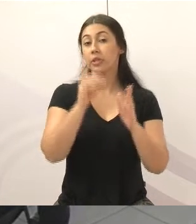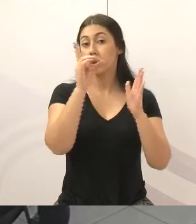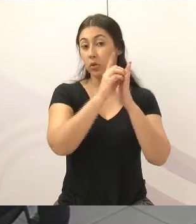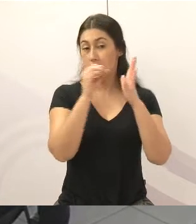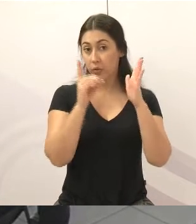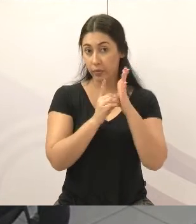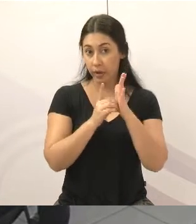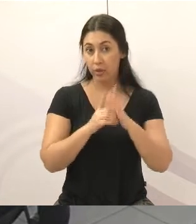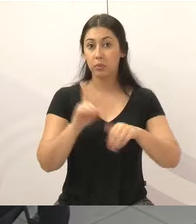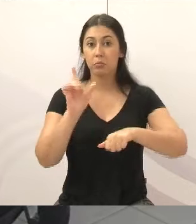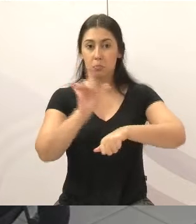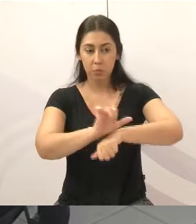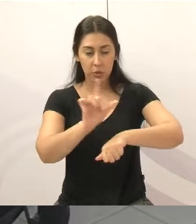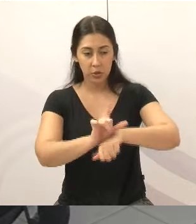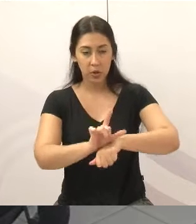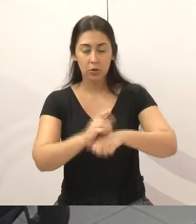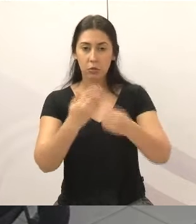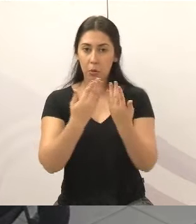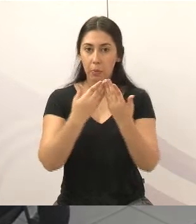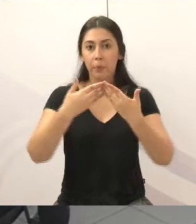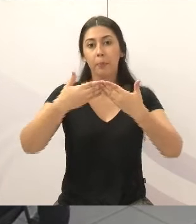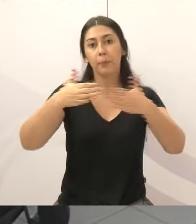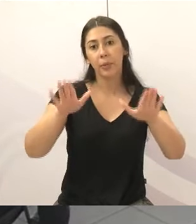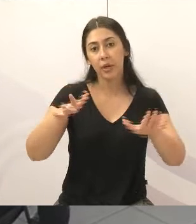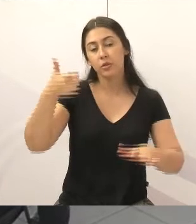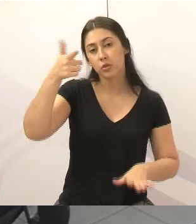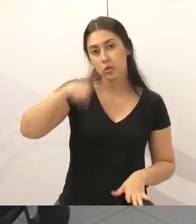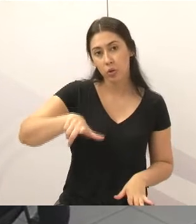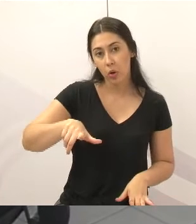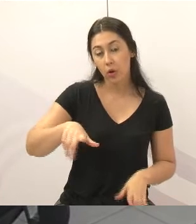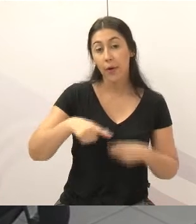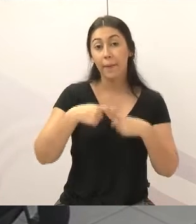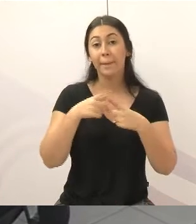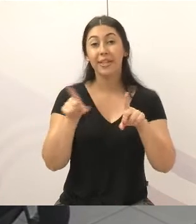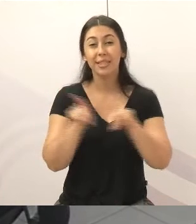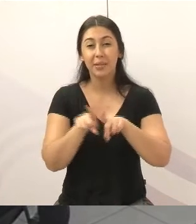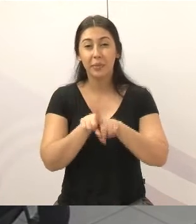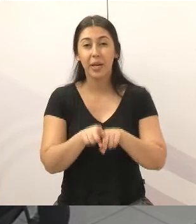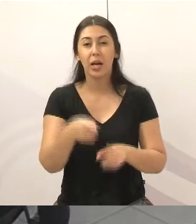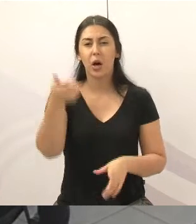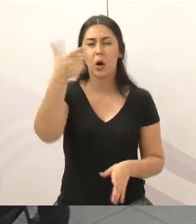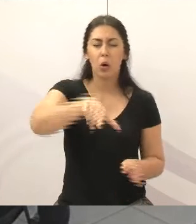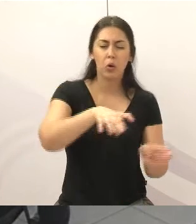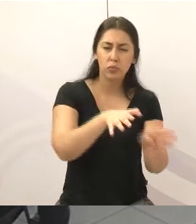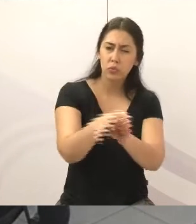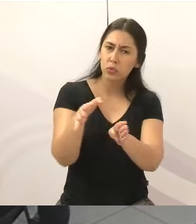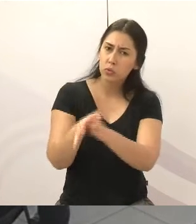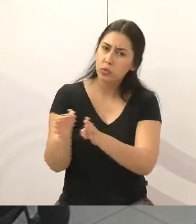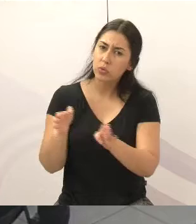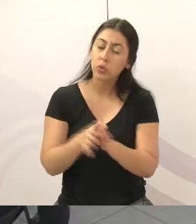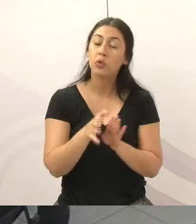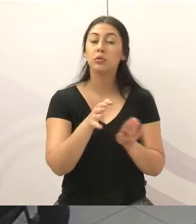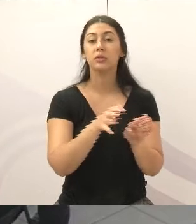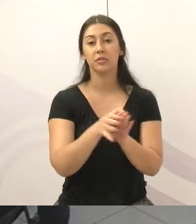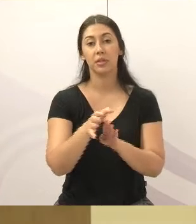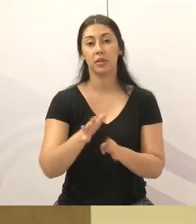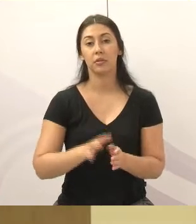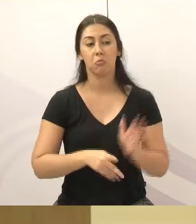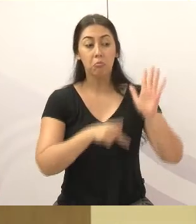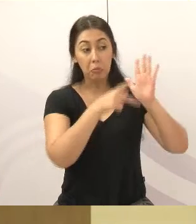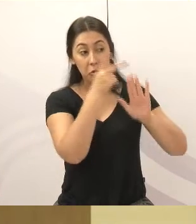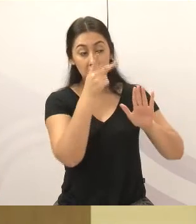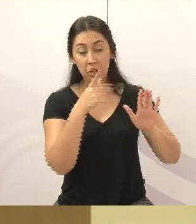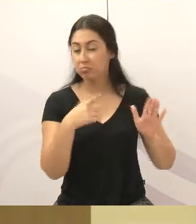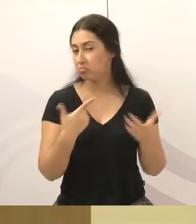do comércio e, com esse decreto, orientar uma série de outras questões que não estão aqui contidas nesse projeto,